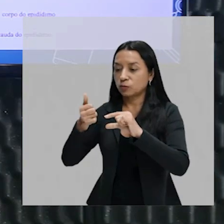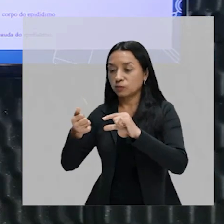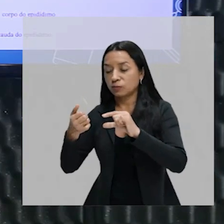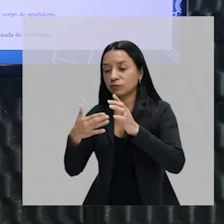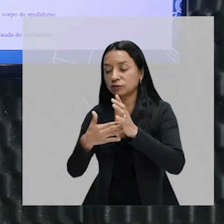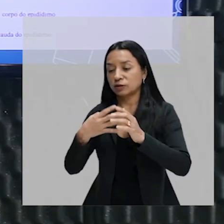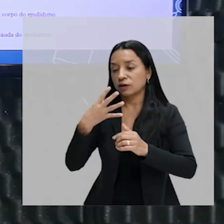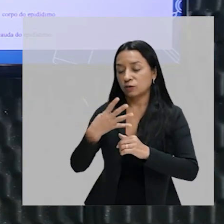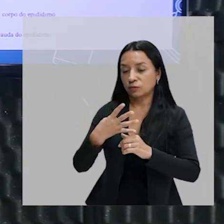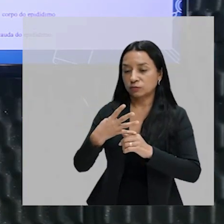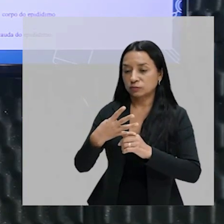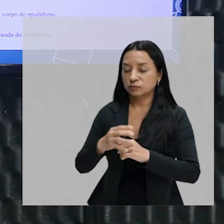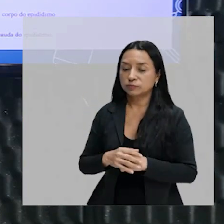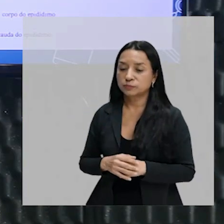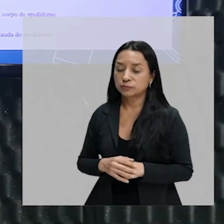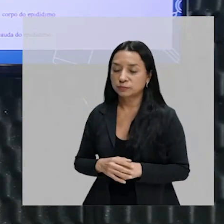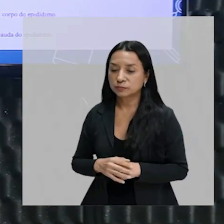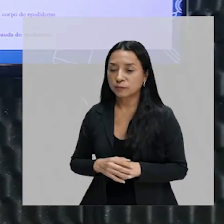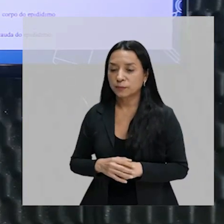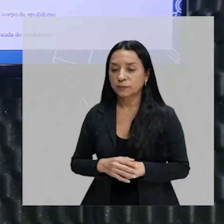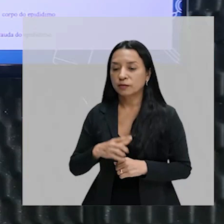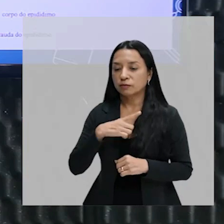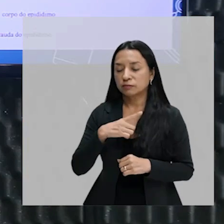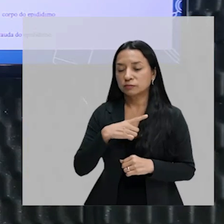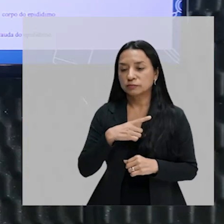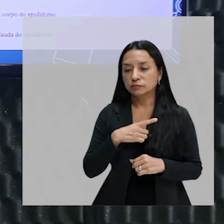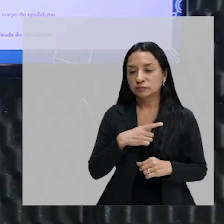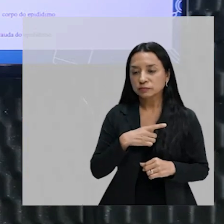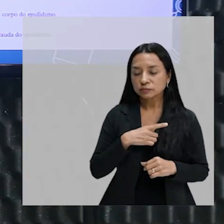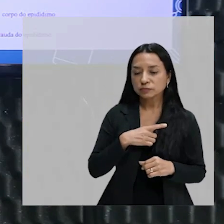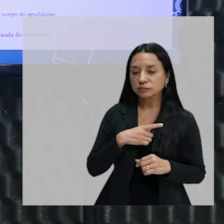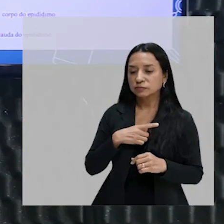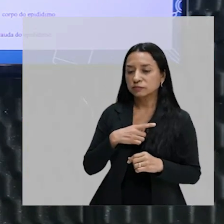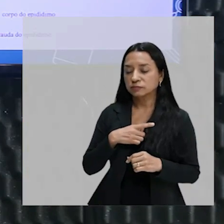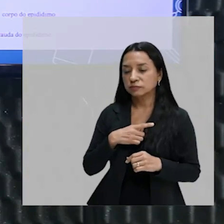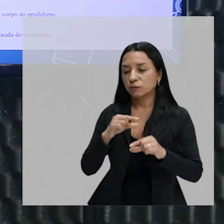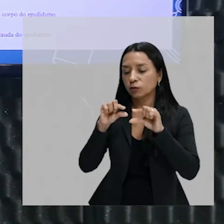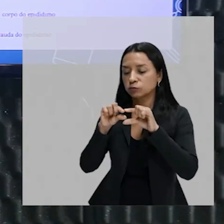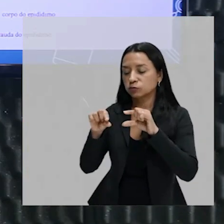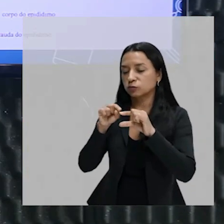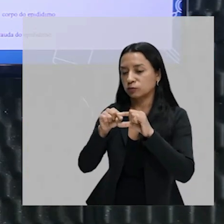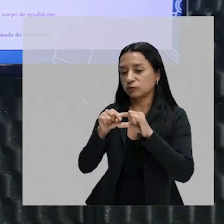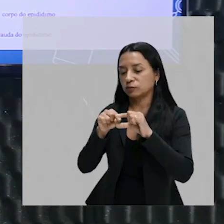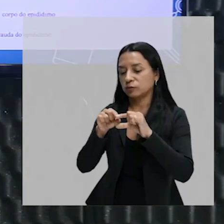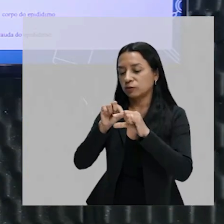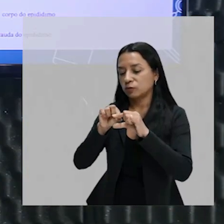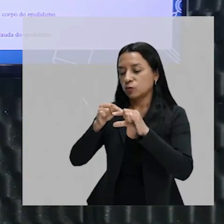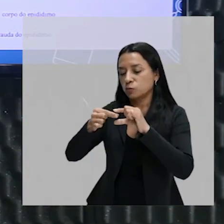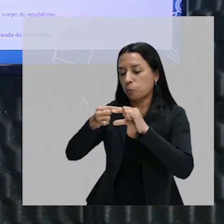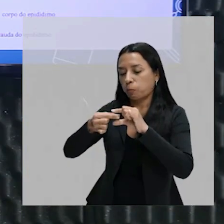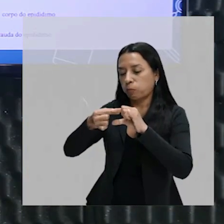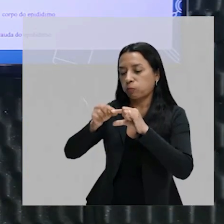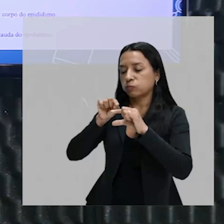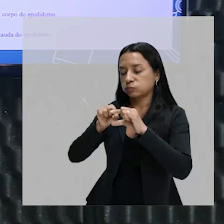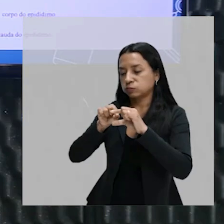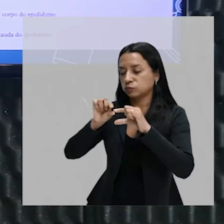túbulos seminíferos então aqui ó nós temos os lóbulos os túbulos seminíferos dentro de cada lóbulo tá